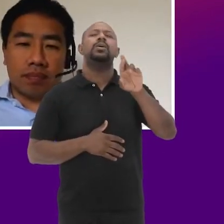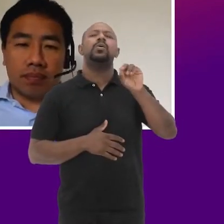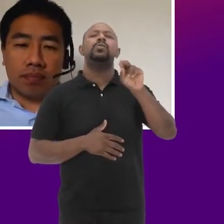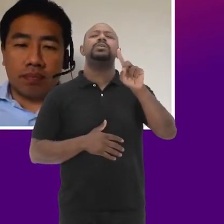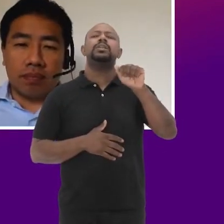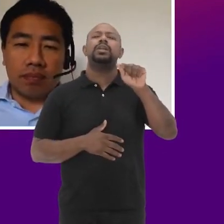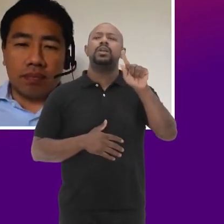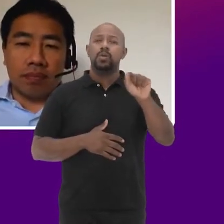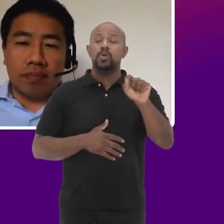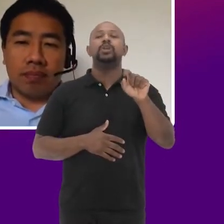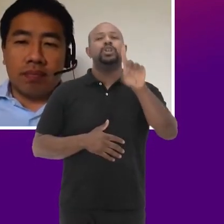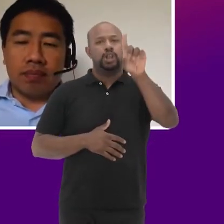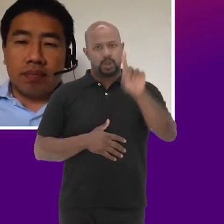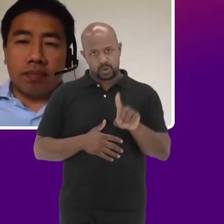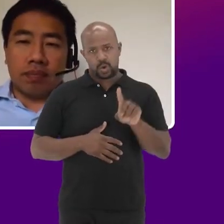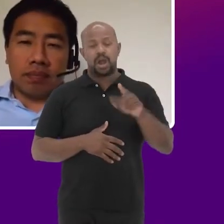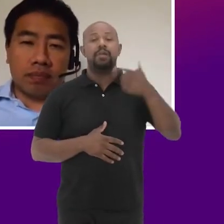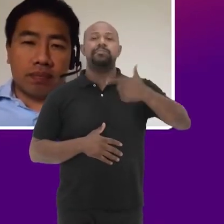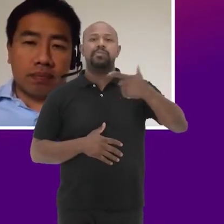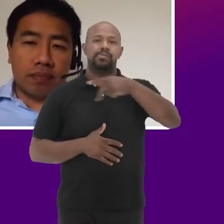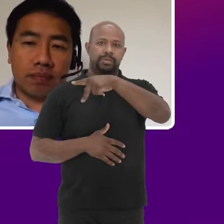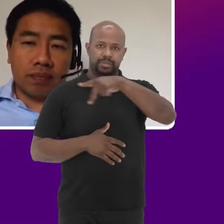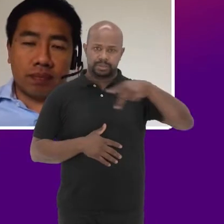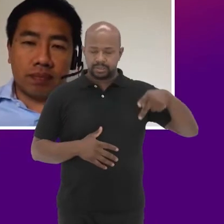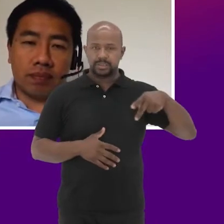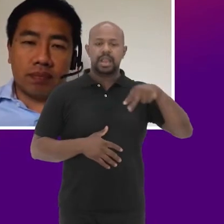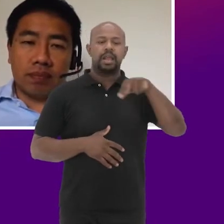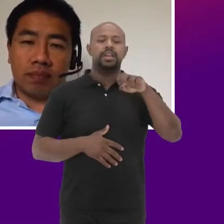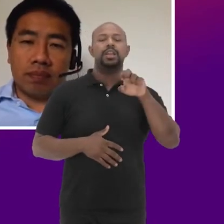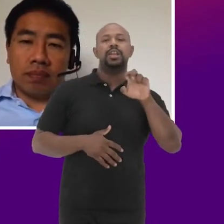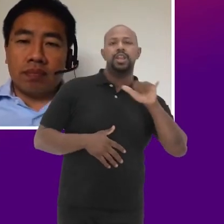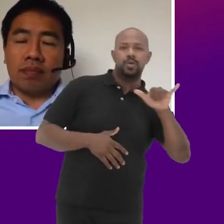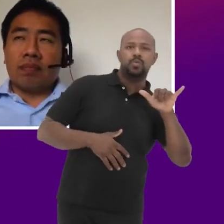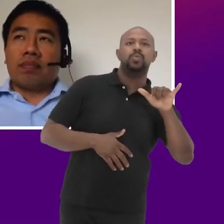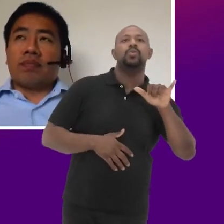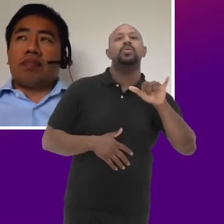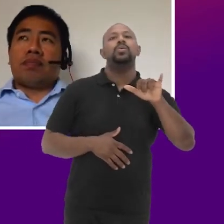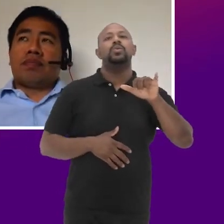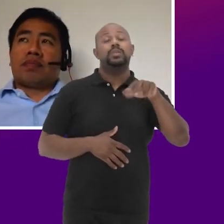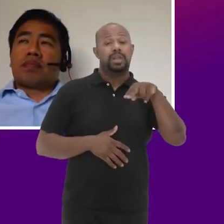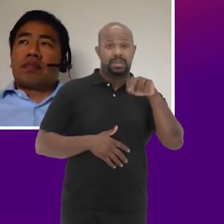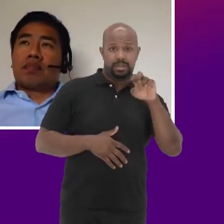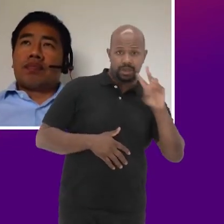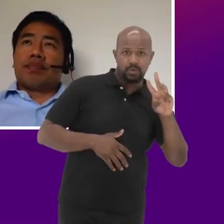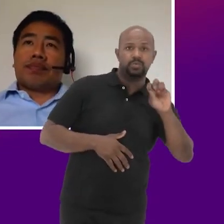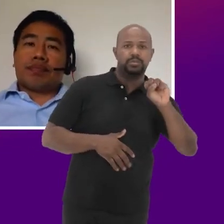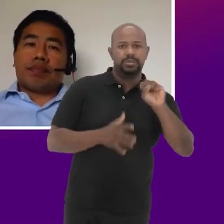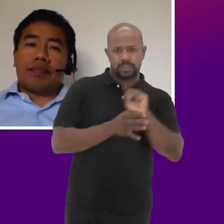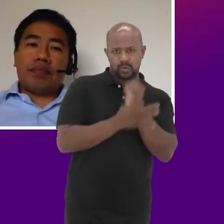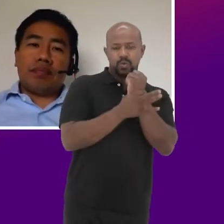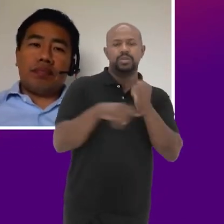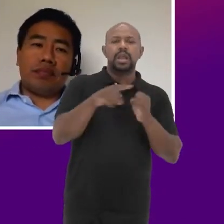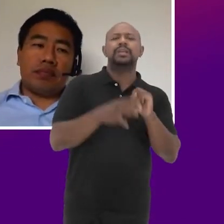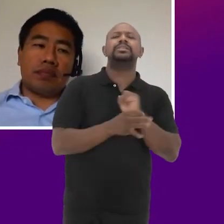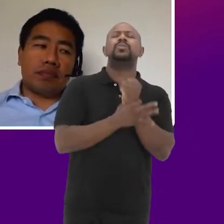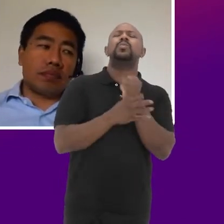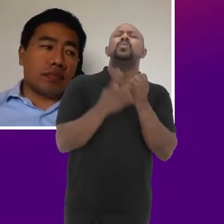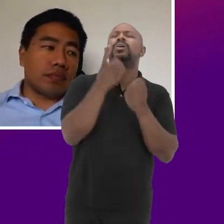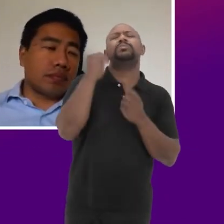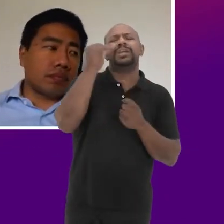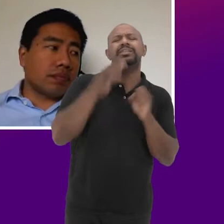Rodrigo Motroni, diretor vice-presidente da Nil Seguros, que vai nos apresentar uma experiência de um